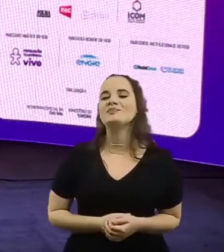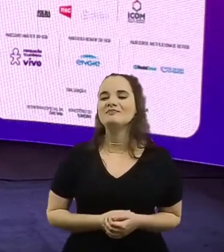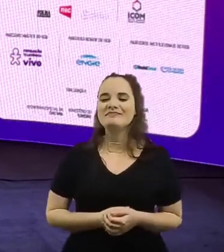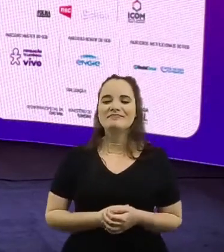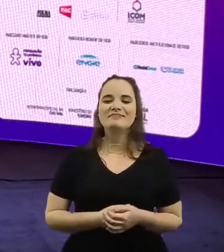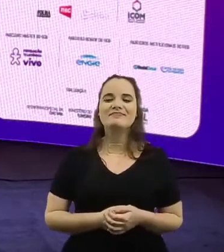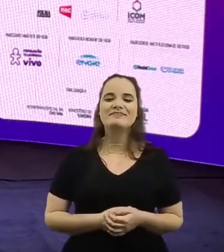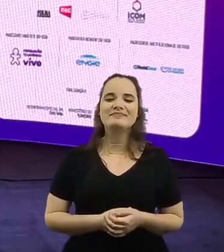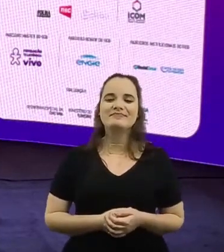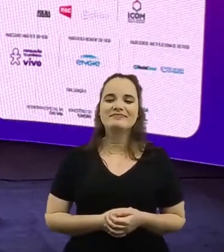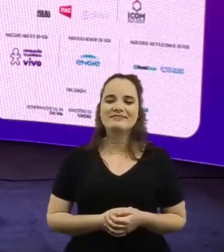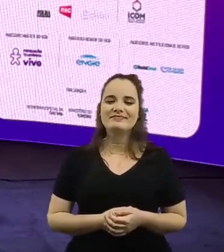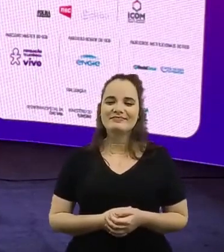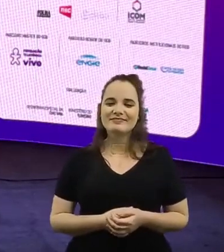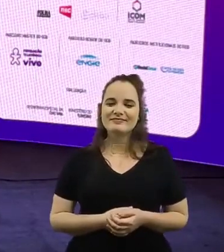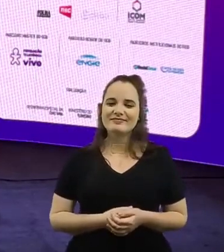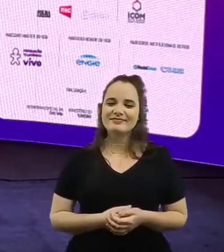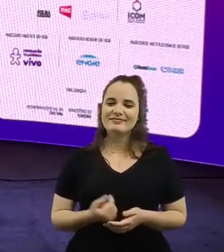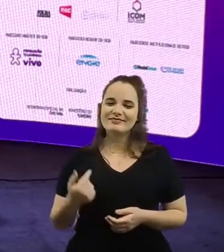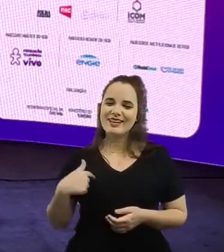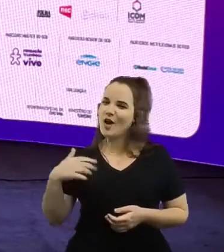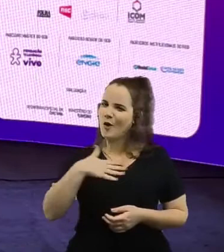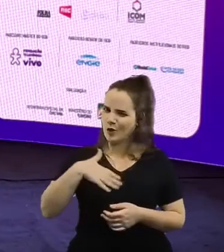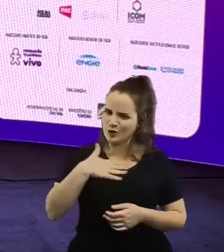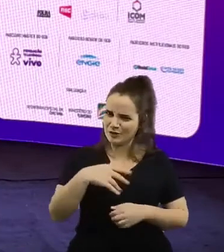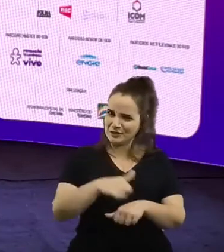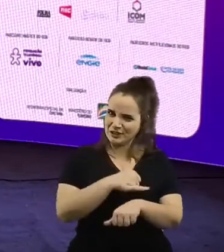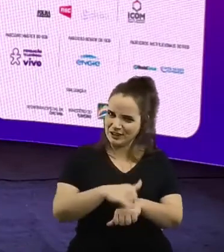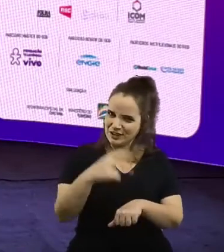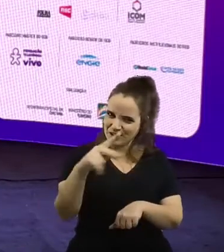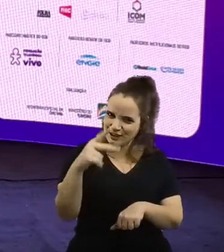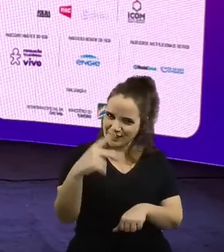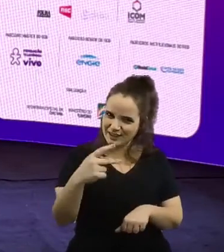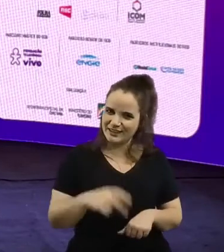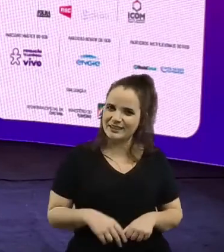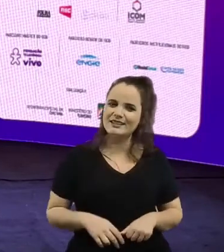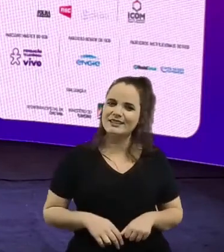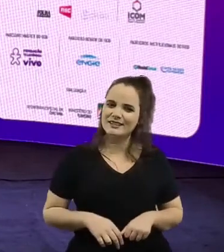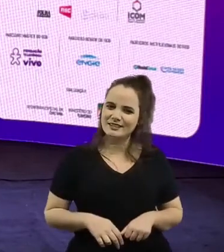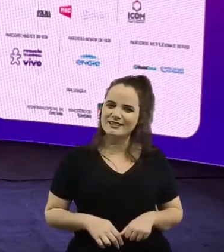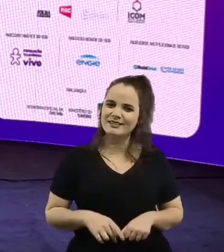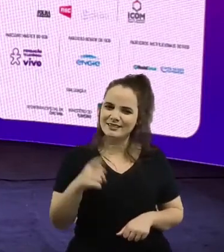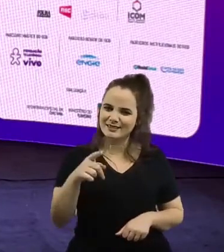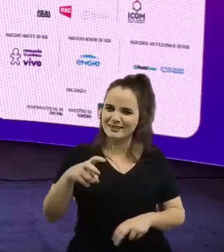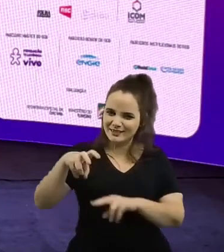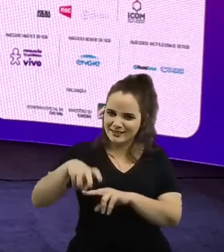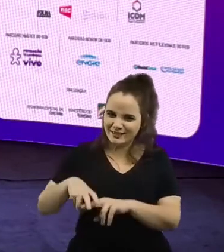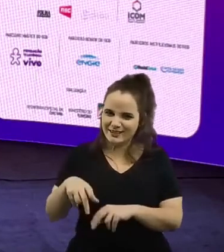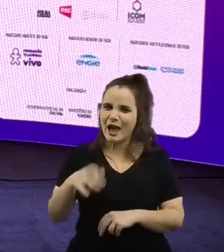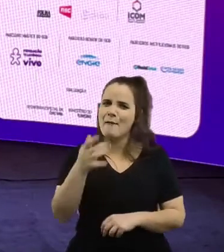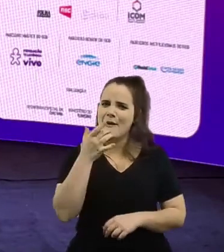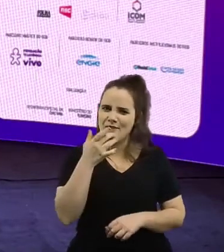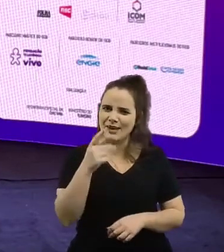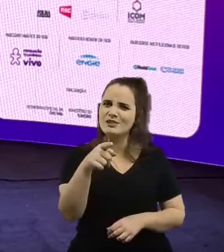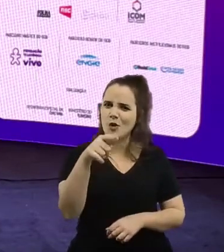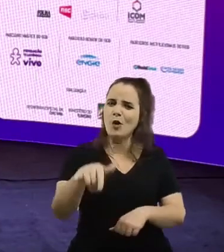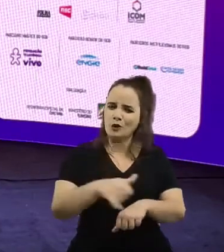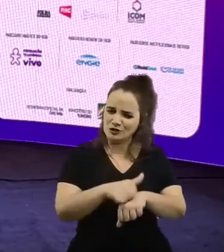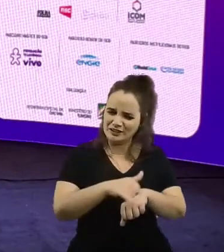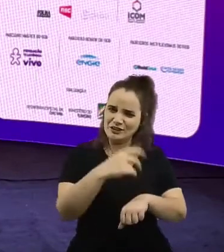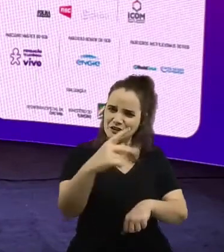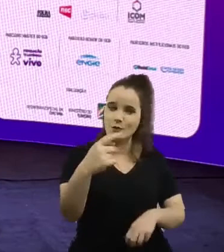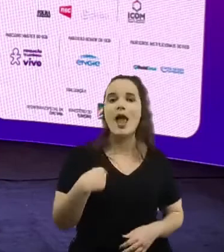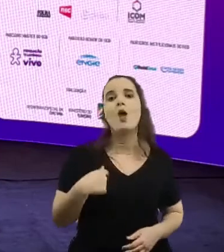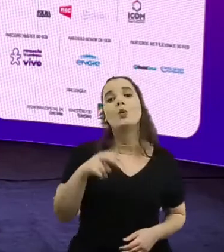eu dúvida gostei enquanto dessa isso? sua tática aí de usar os nomes falsos para diferenciar o spam. Eu uso Beyoncé, é um